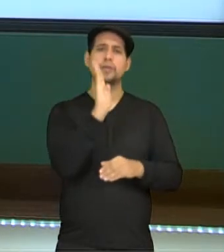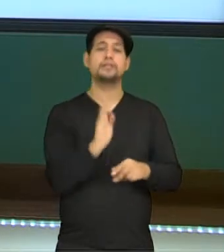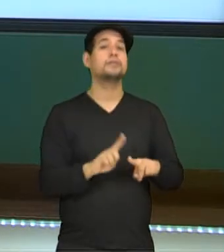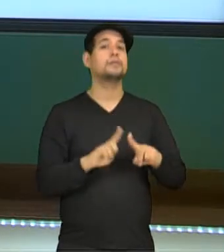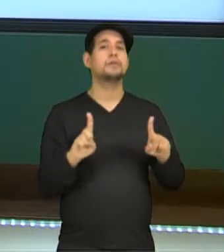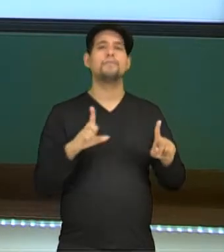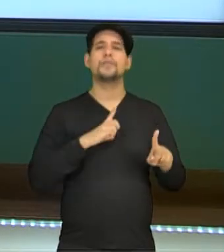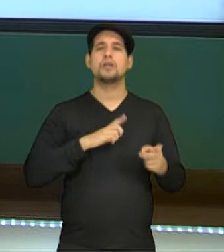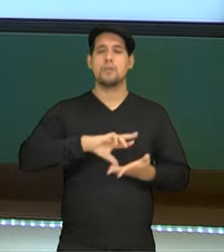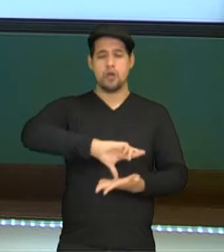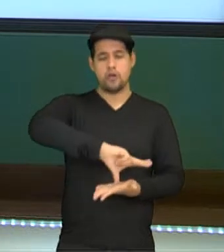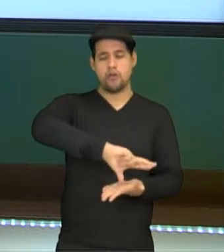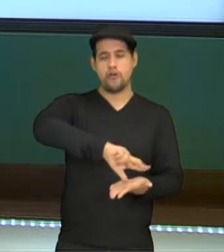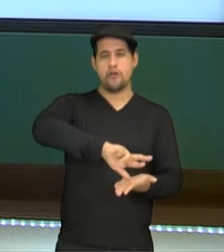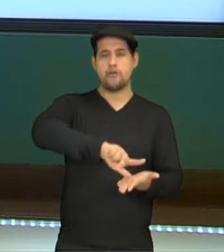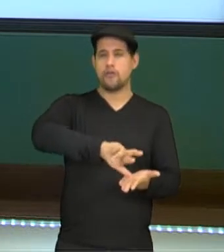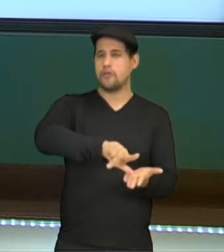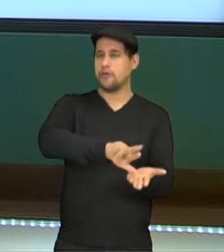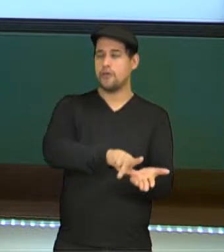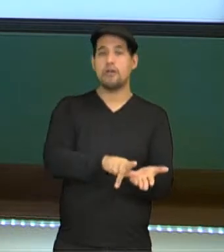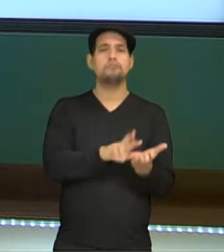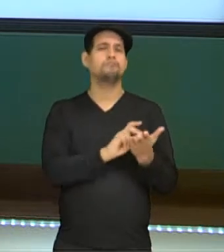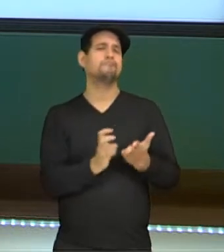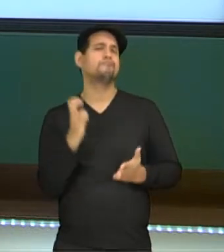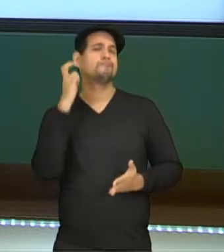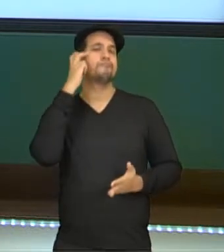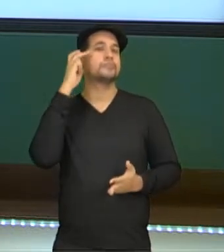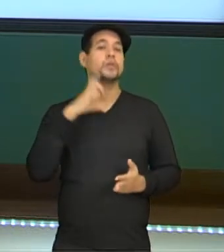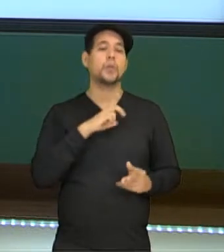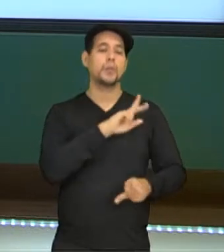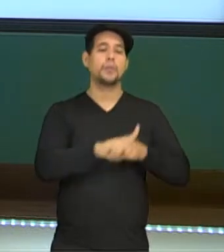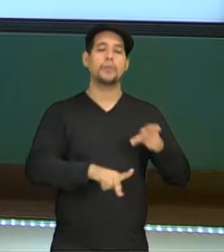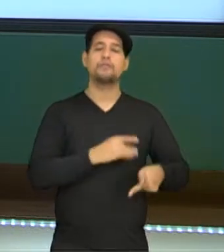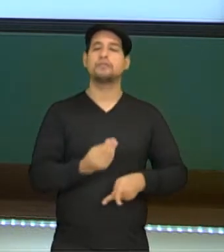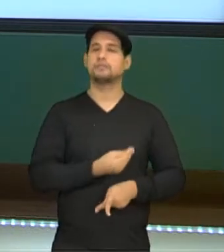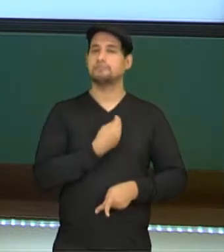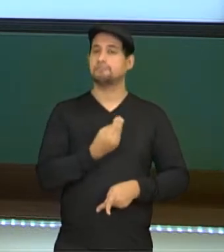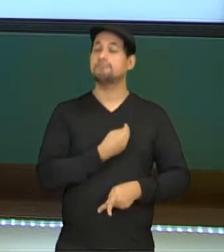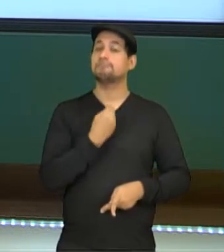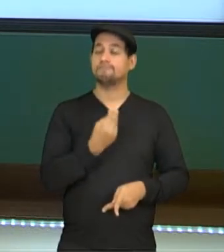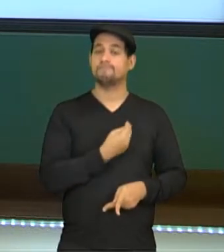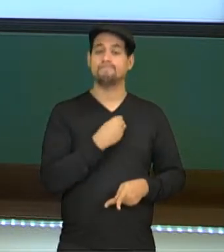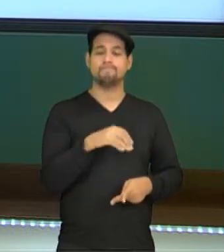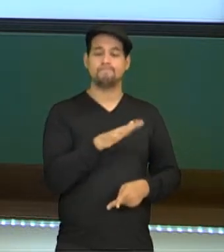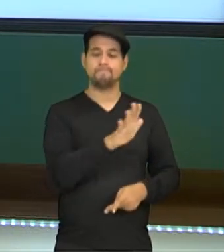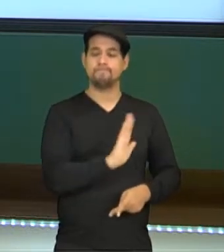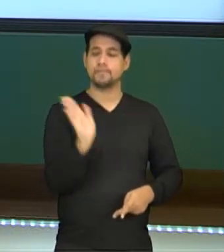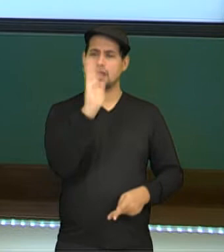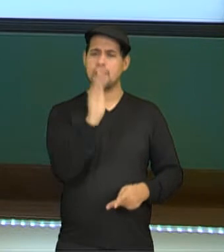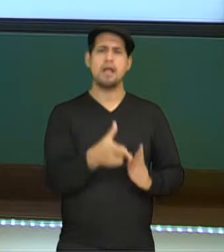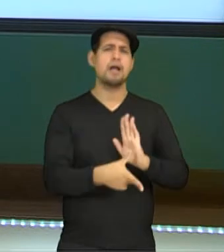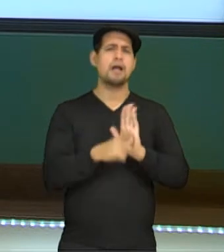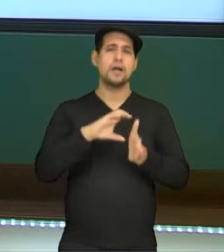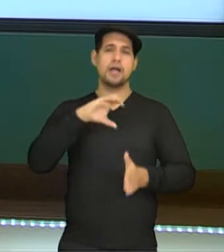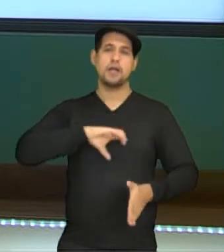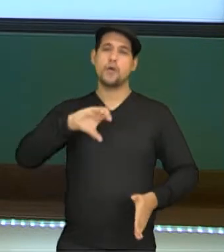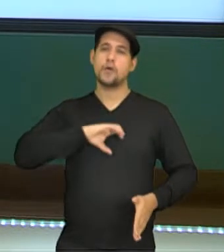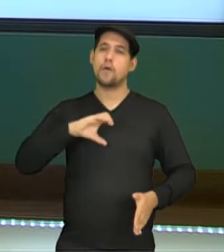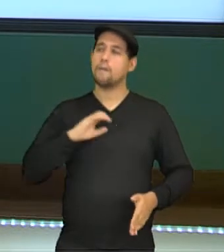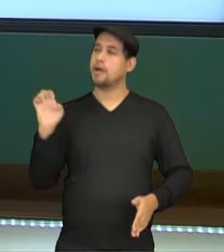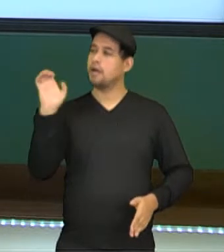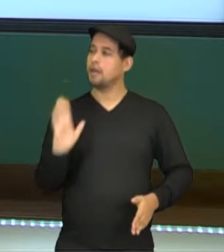uma diversidade étnica dos povos que habitavam o território brasileiro antes da chegada dos europeus